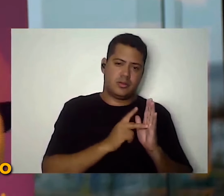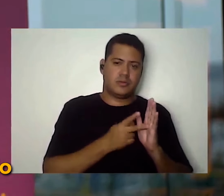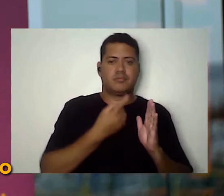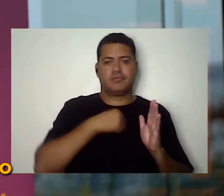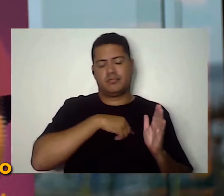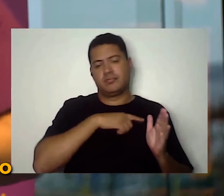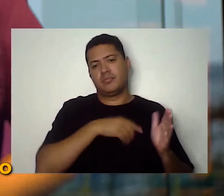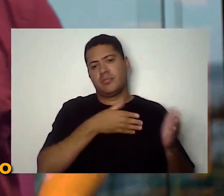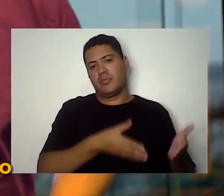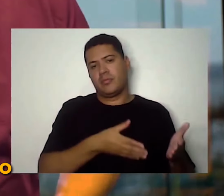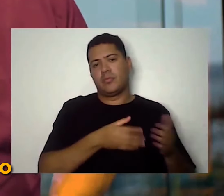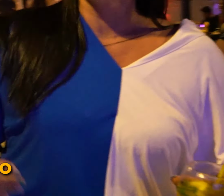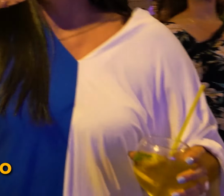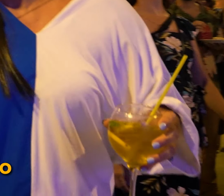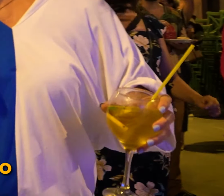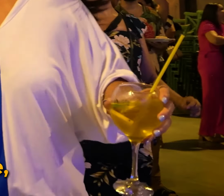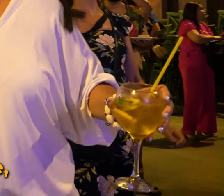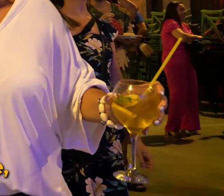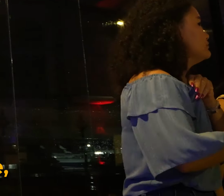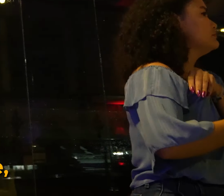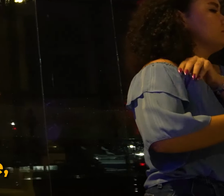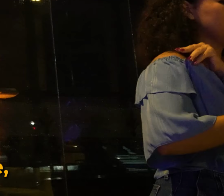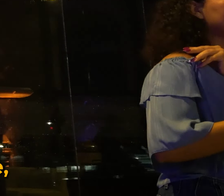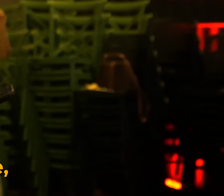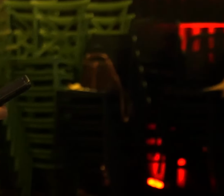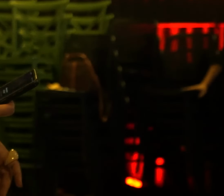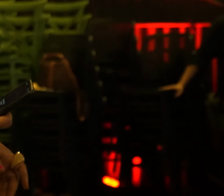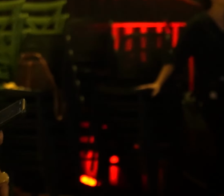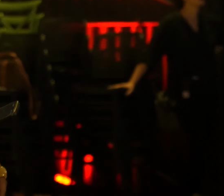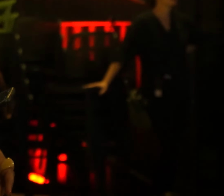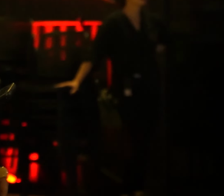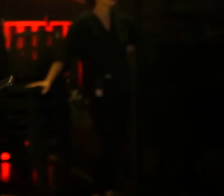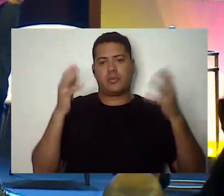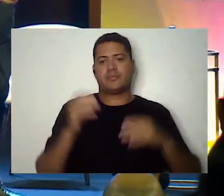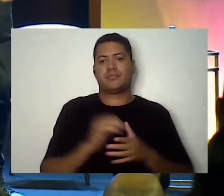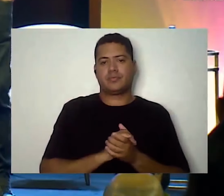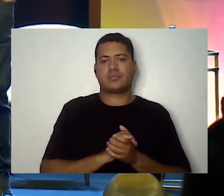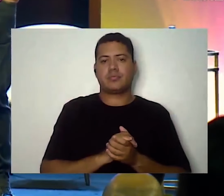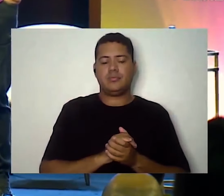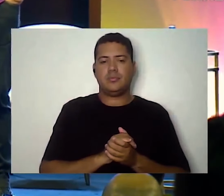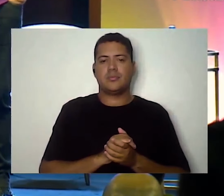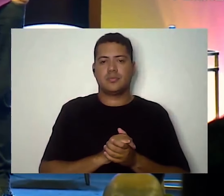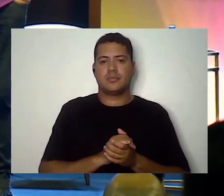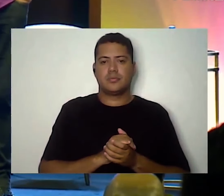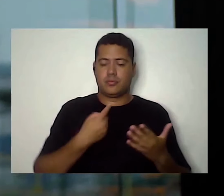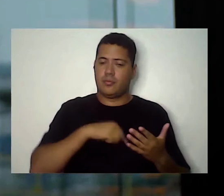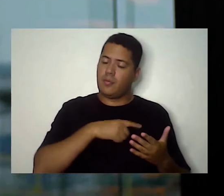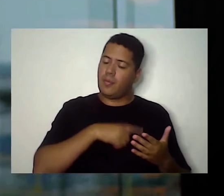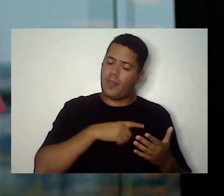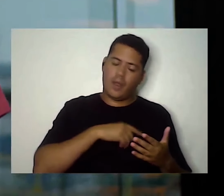com várias mulheres aqui dizendo: nós temos que seguir em frente, que o caminho é esse. E a gente está levando